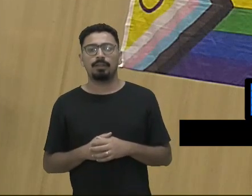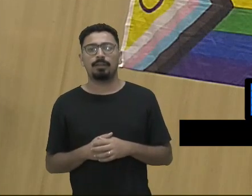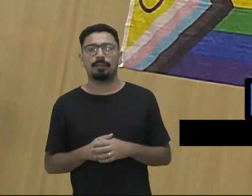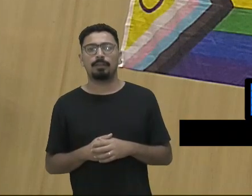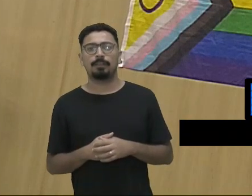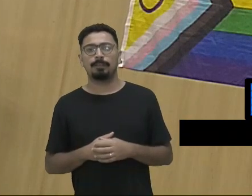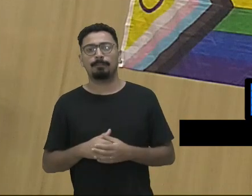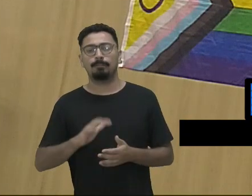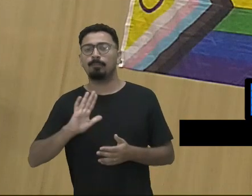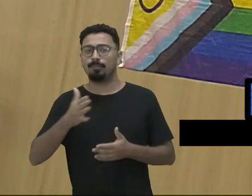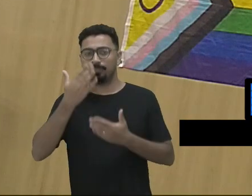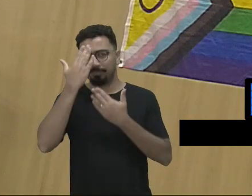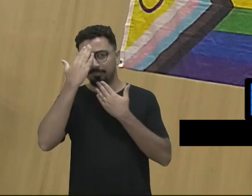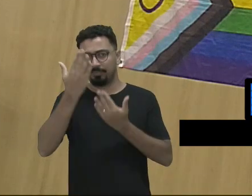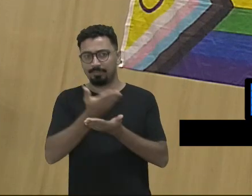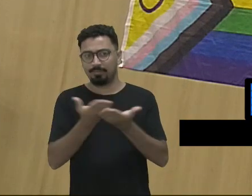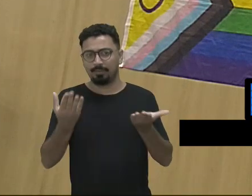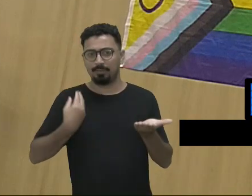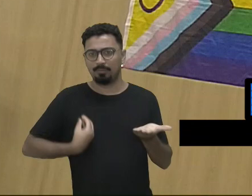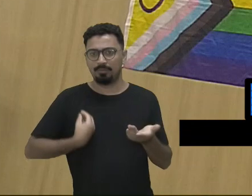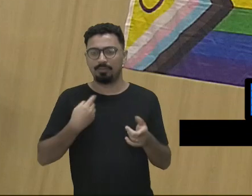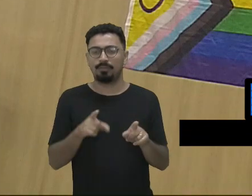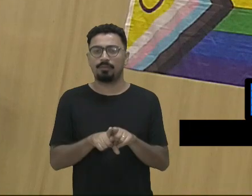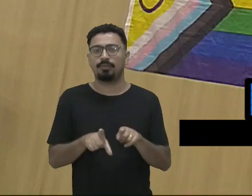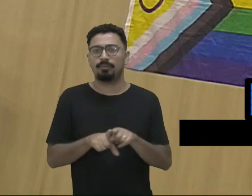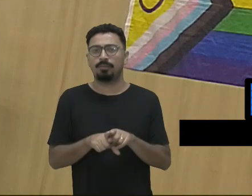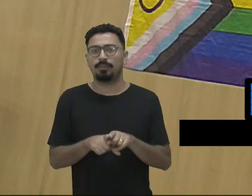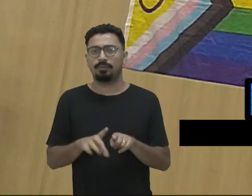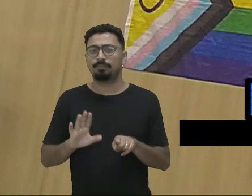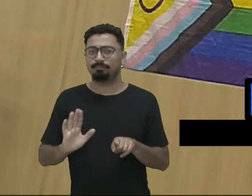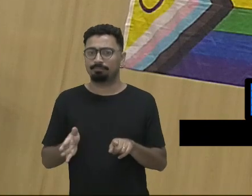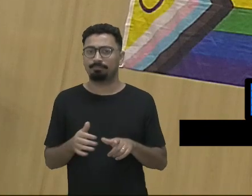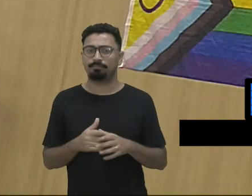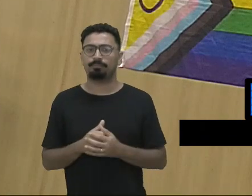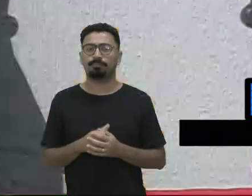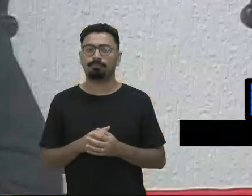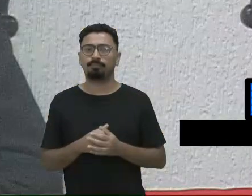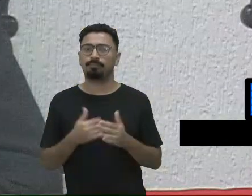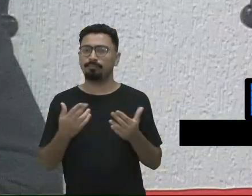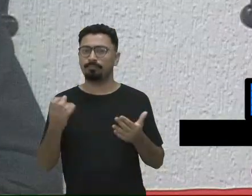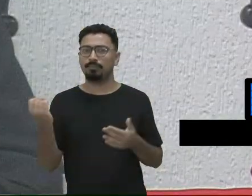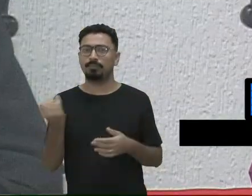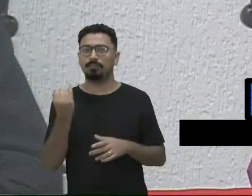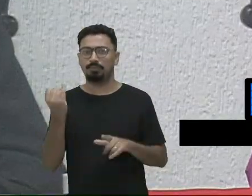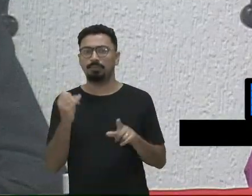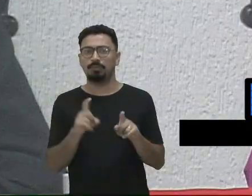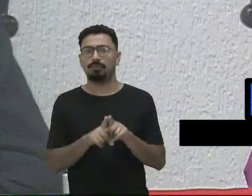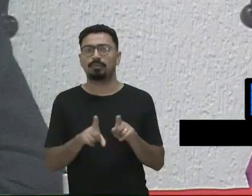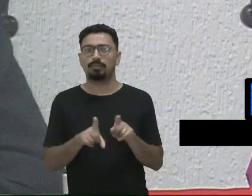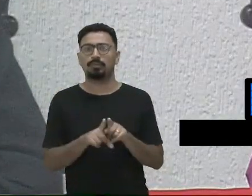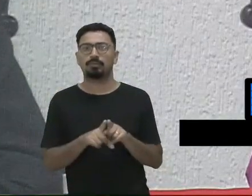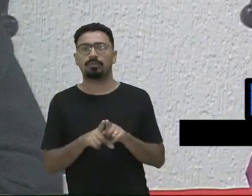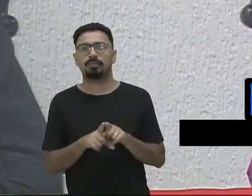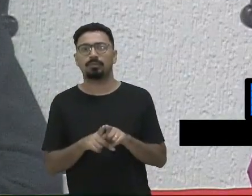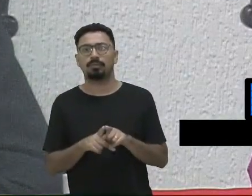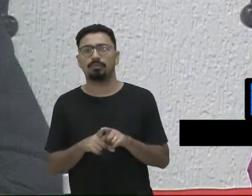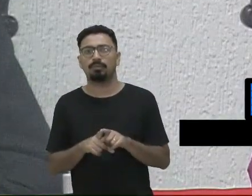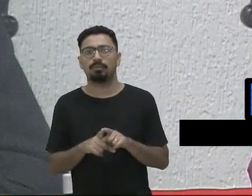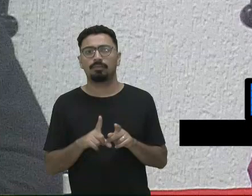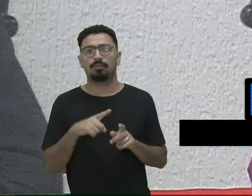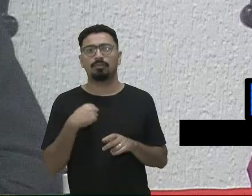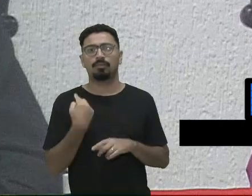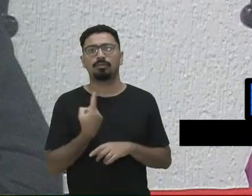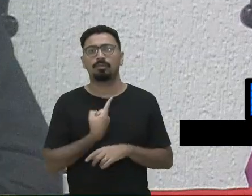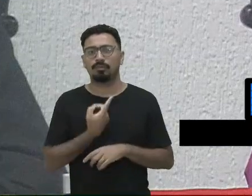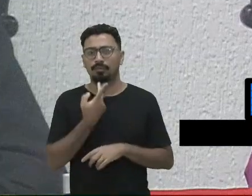Quero agradecer a presença de todo mundo, né? E uma coisa importante, né, que eu acho de a gente